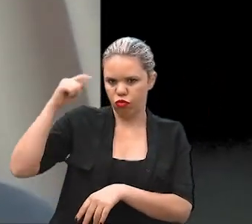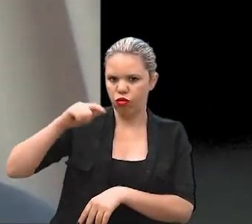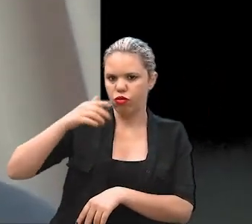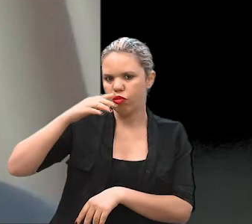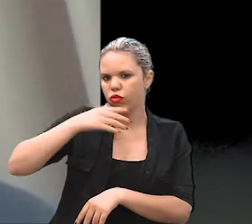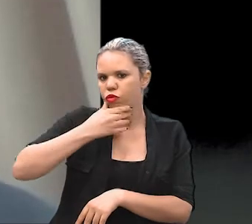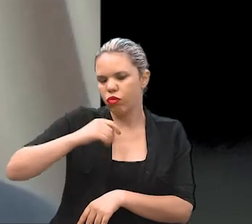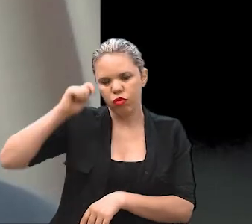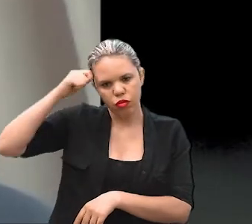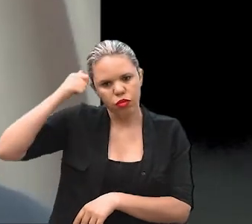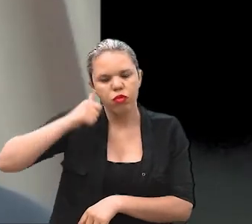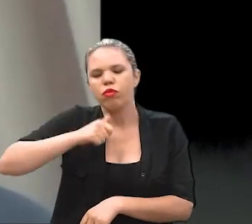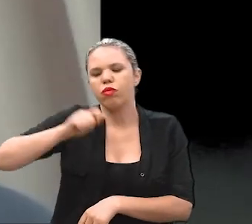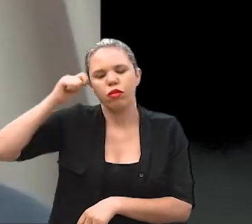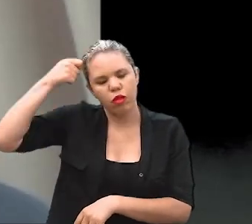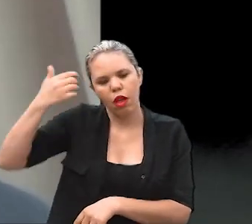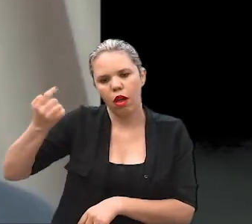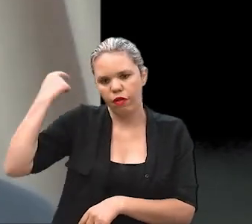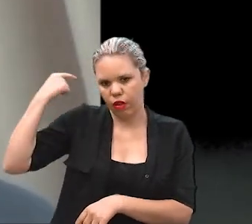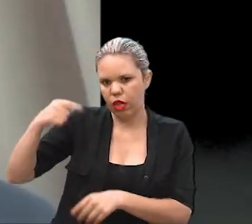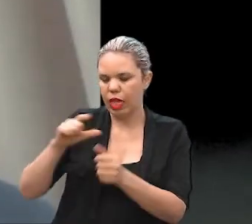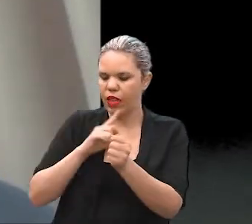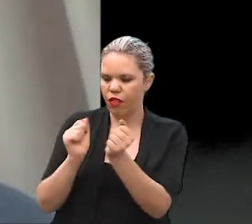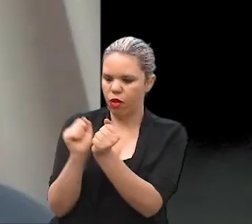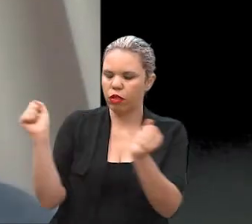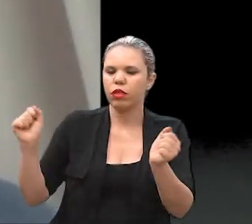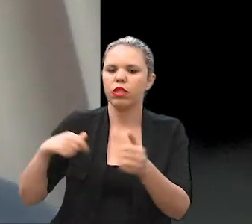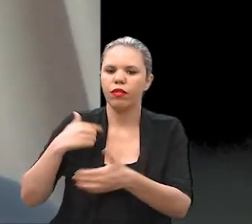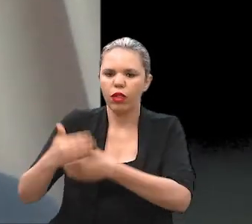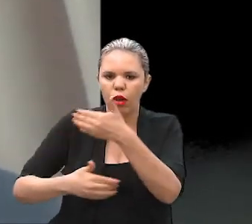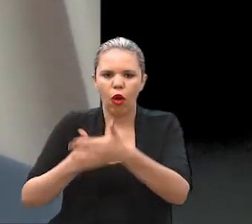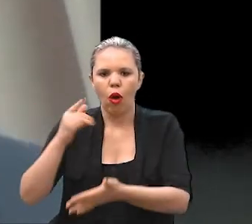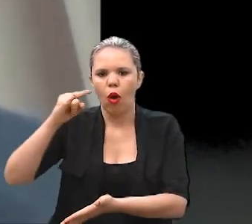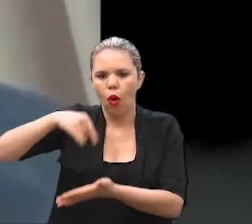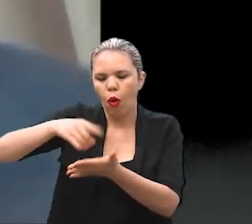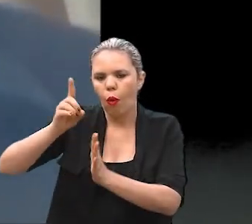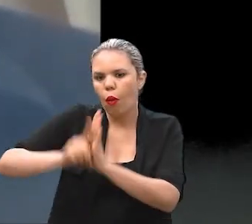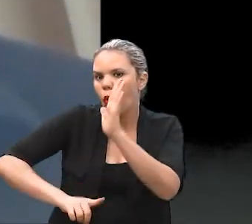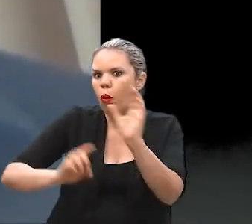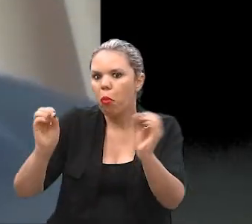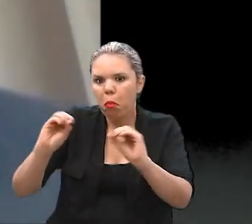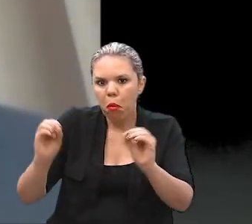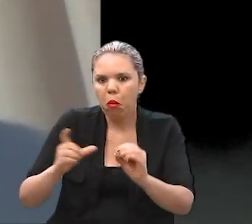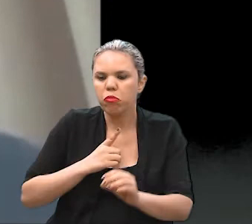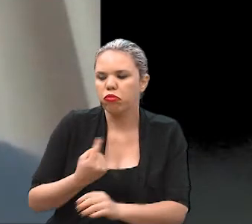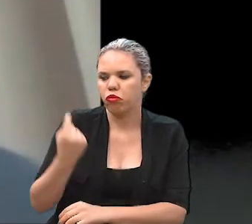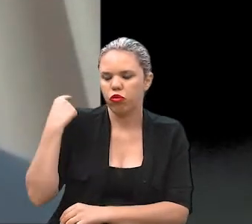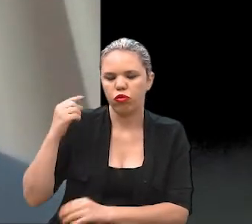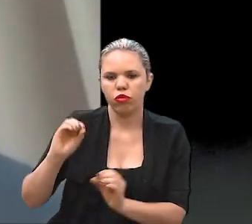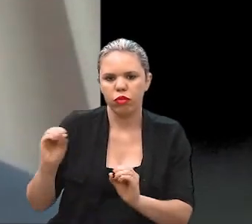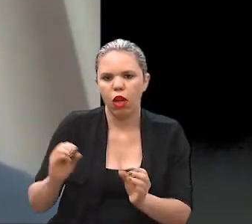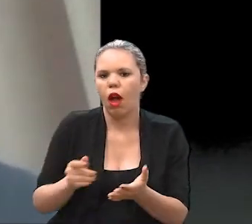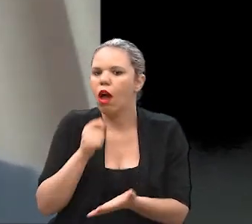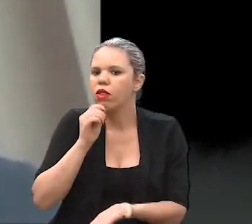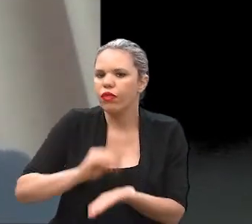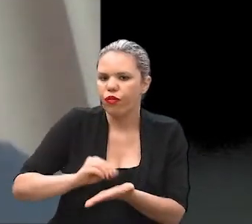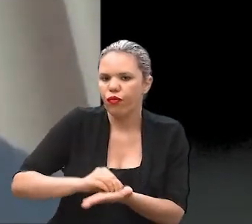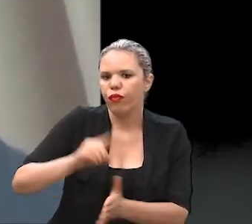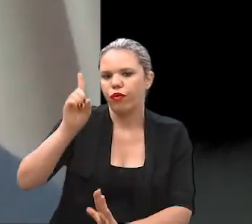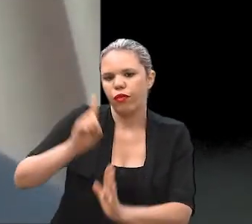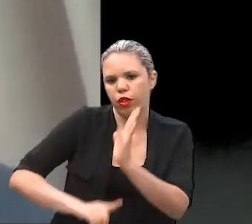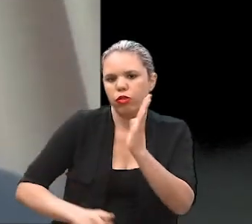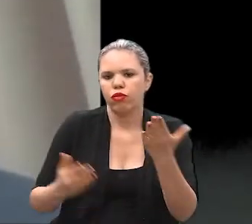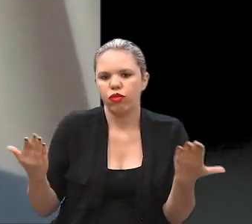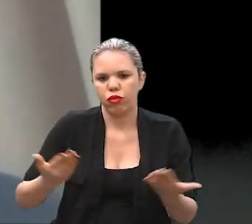teve a abolição, eles foram abolicionados sem nenhum direito, e essa falta de direito